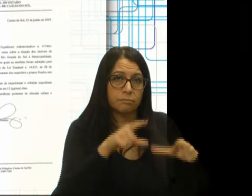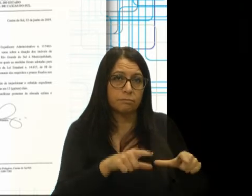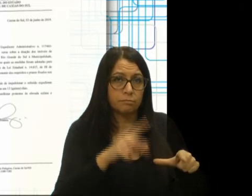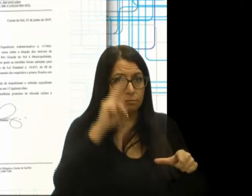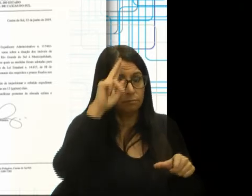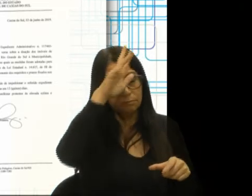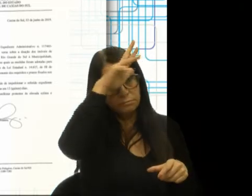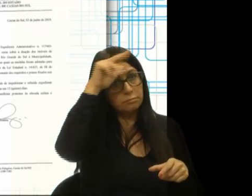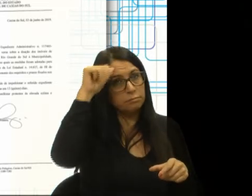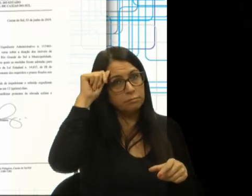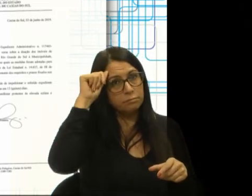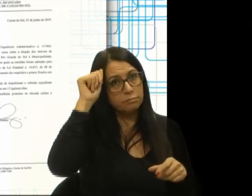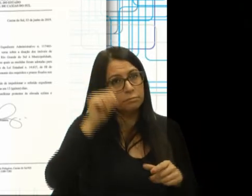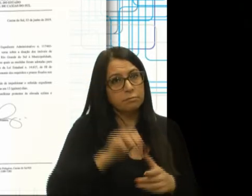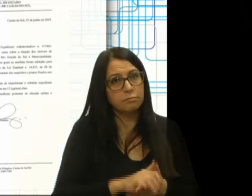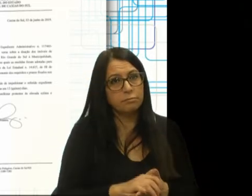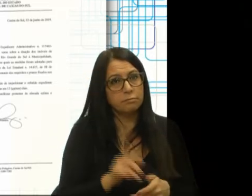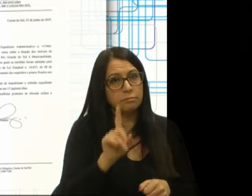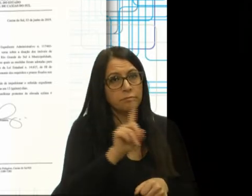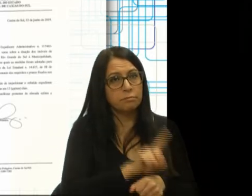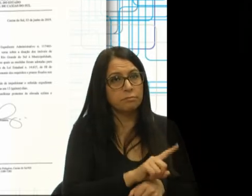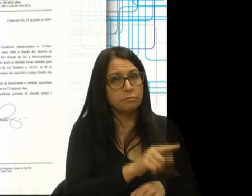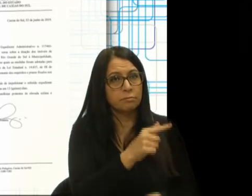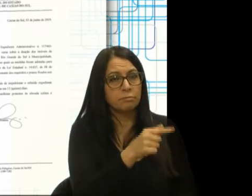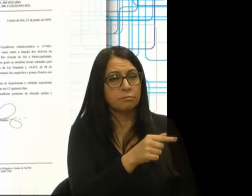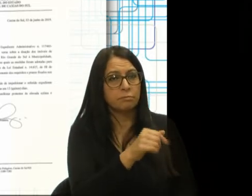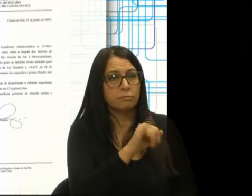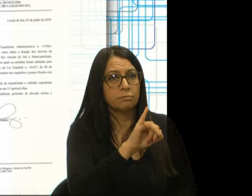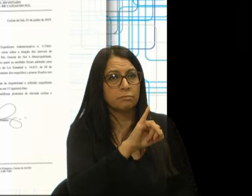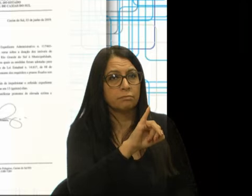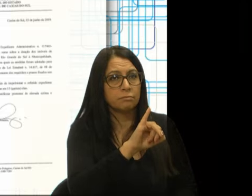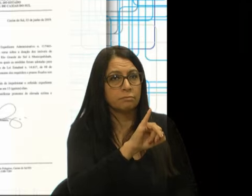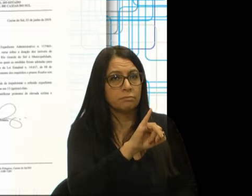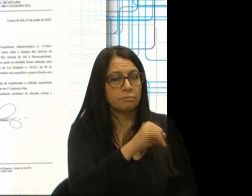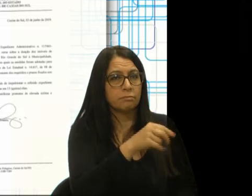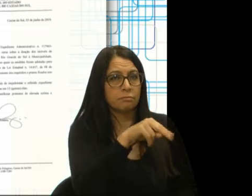prefeito no dia 7 de junho de 2019.